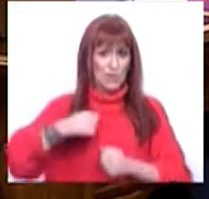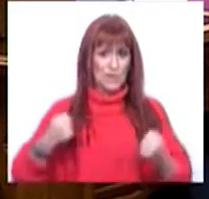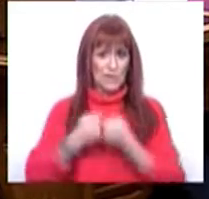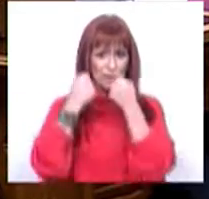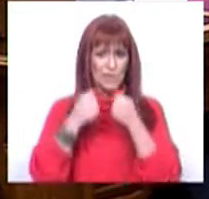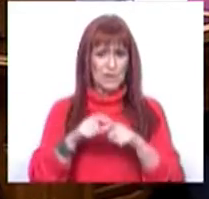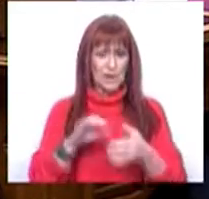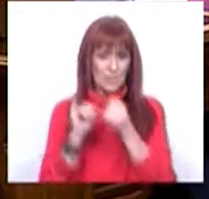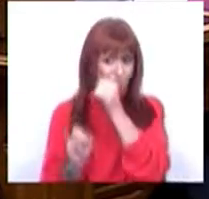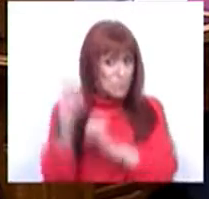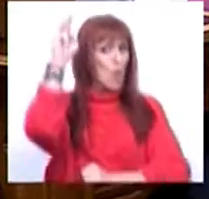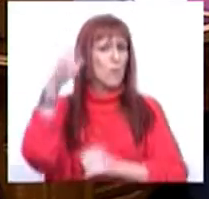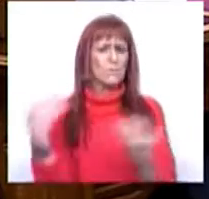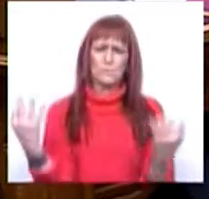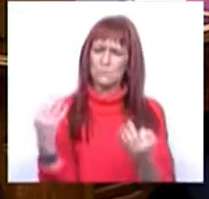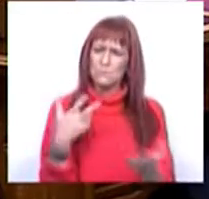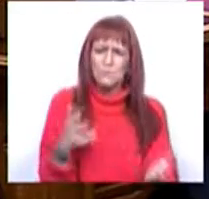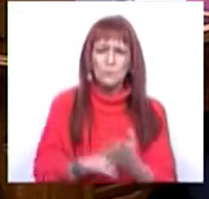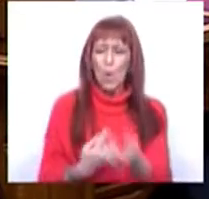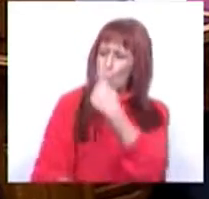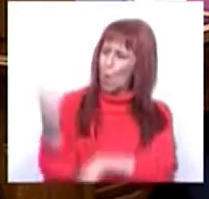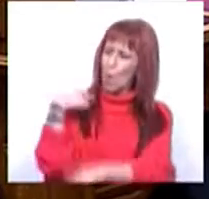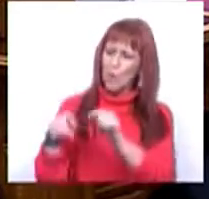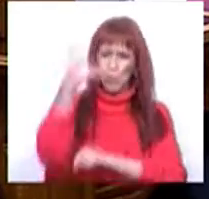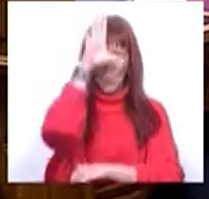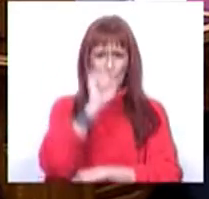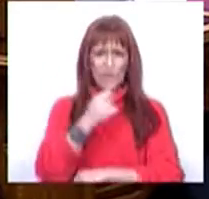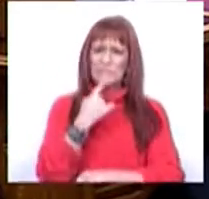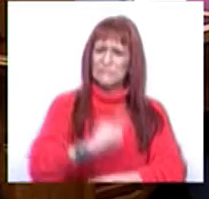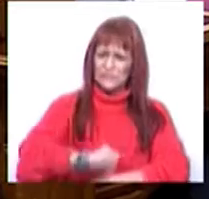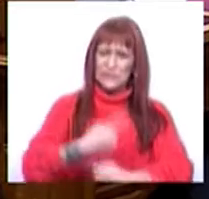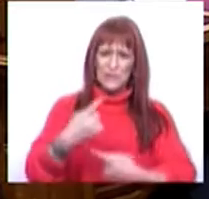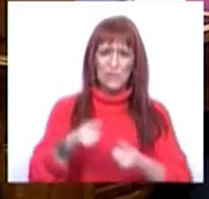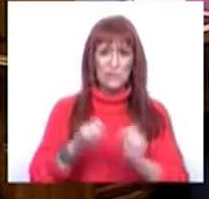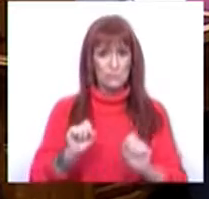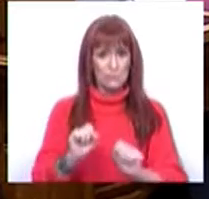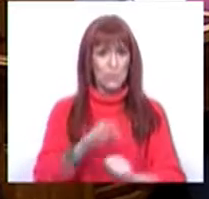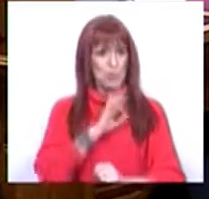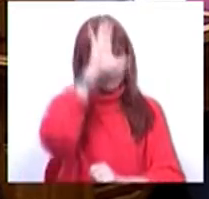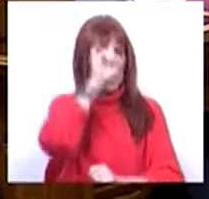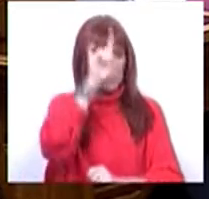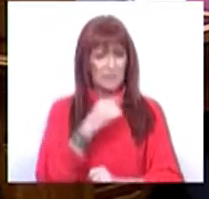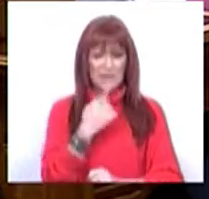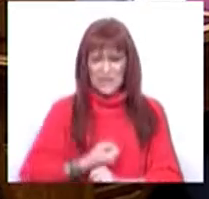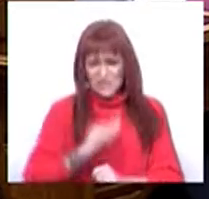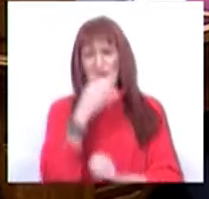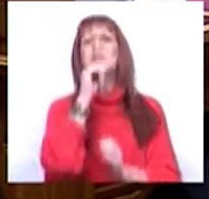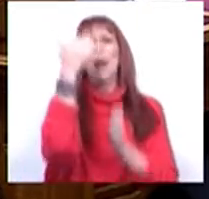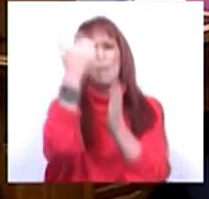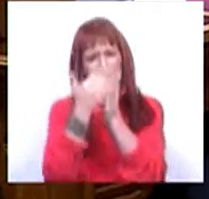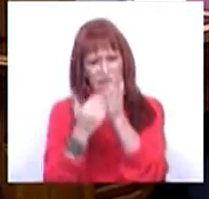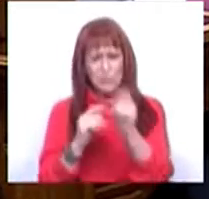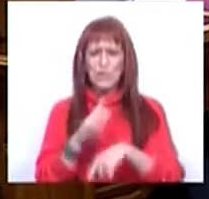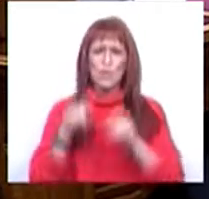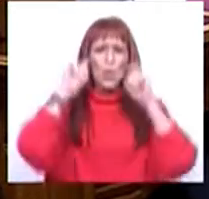expressão inflacionista é uma realidade, mas ainda ontem o Governo anunciou, pela mão do Sr. Primeiro-Ministro, um conjunto de medidas para